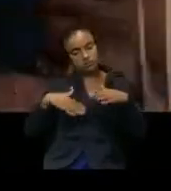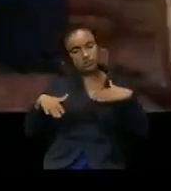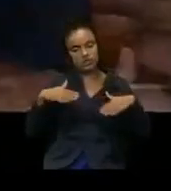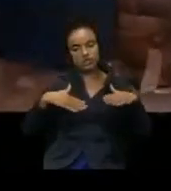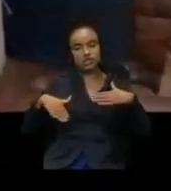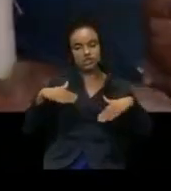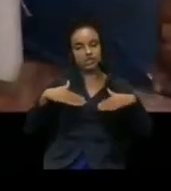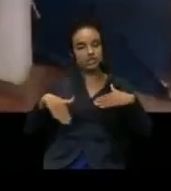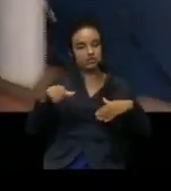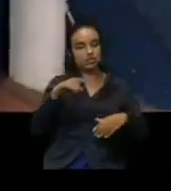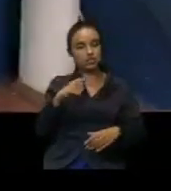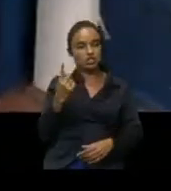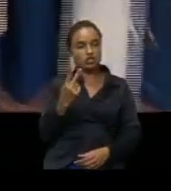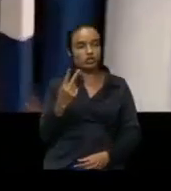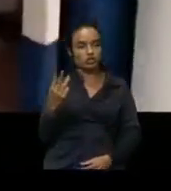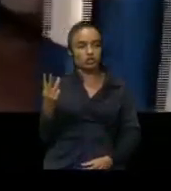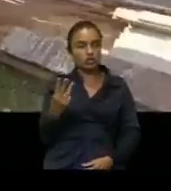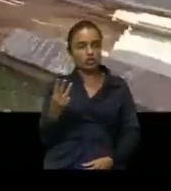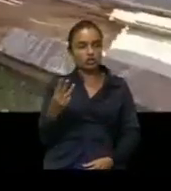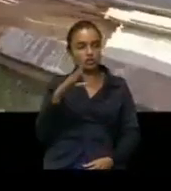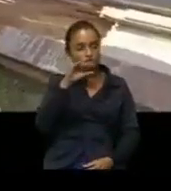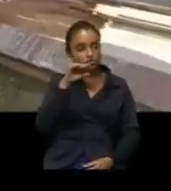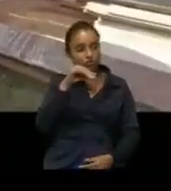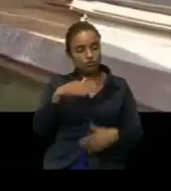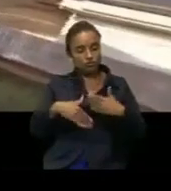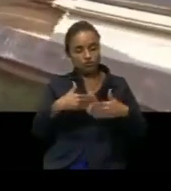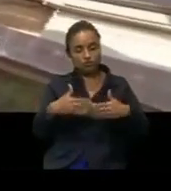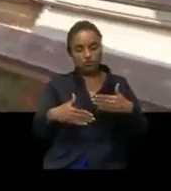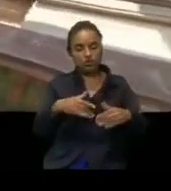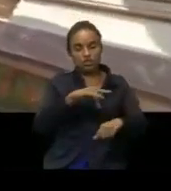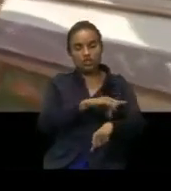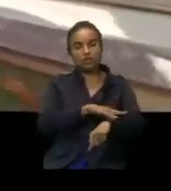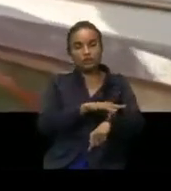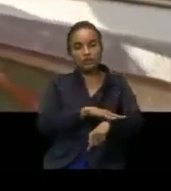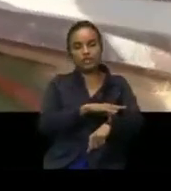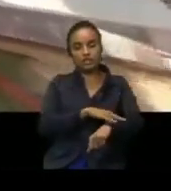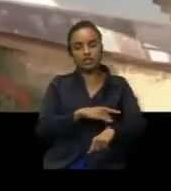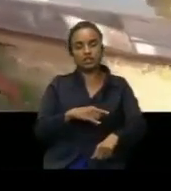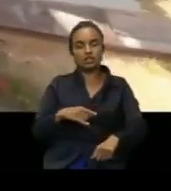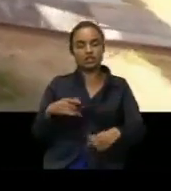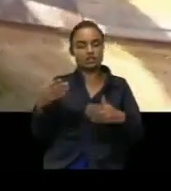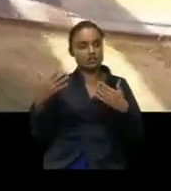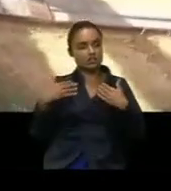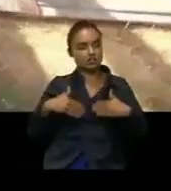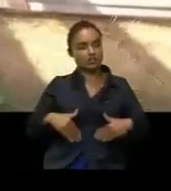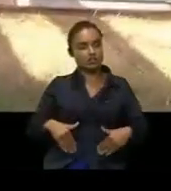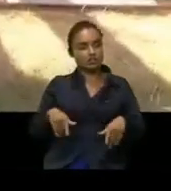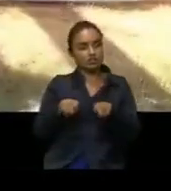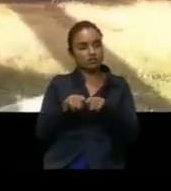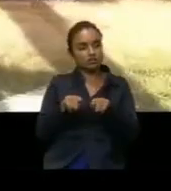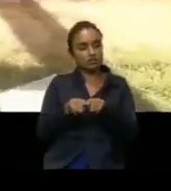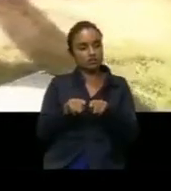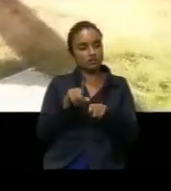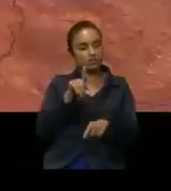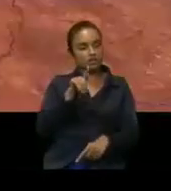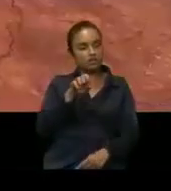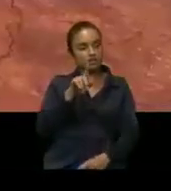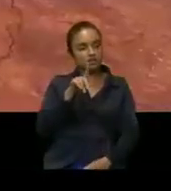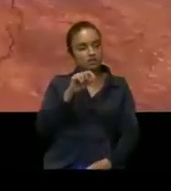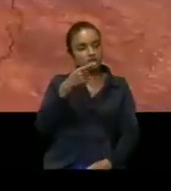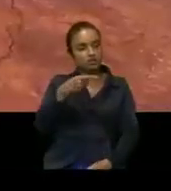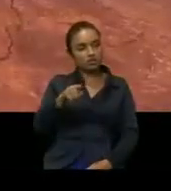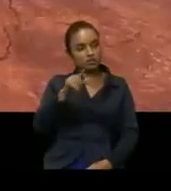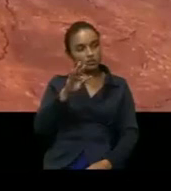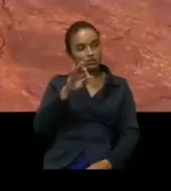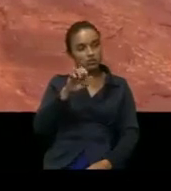Um bebedouro, um banheiro, vestiarinho. Aí tem o dedão do professor na tela, né? E a